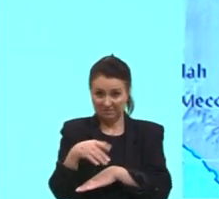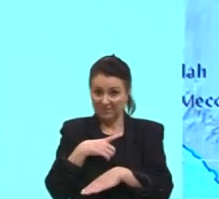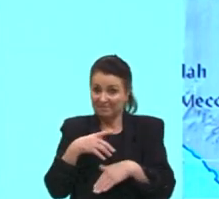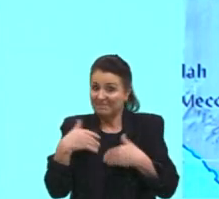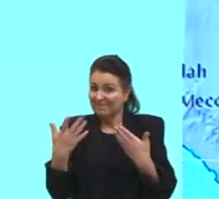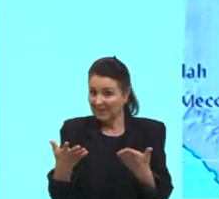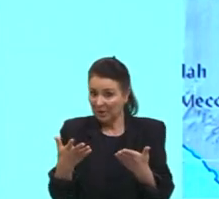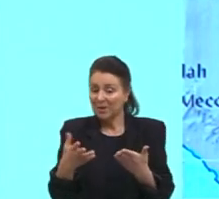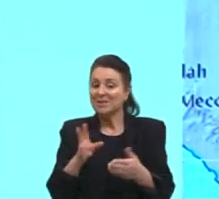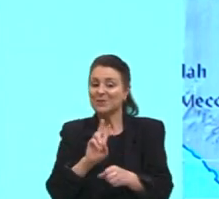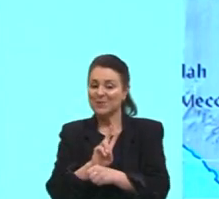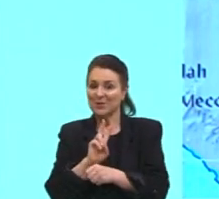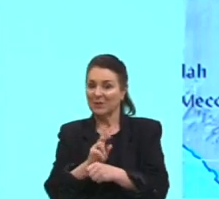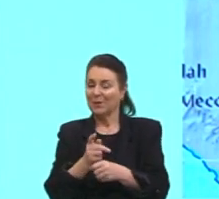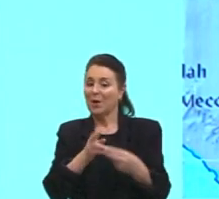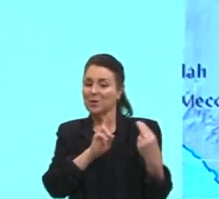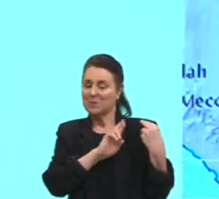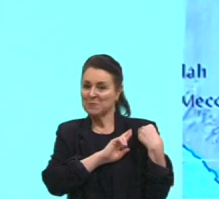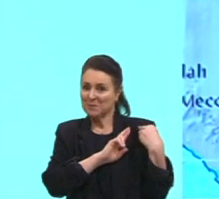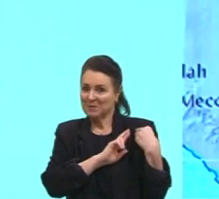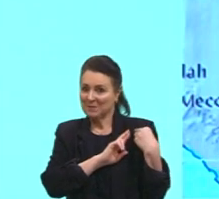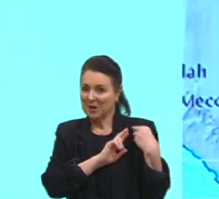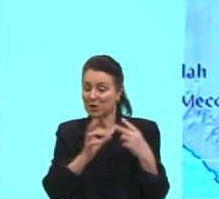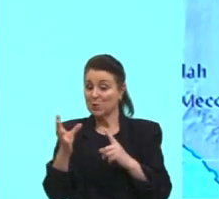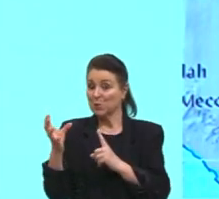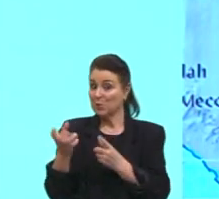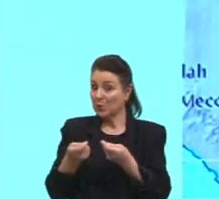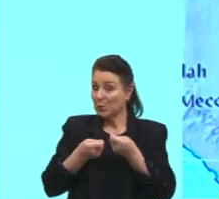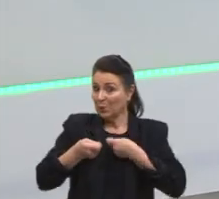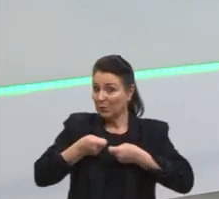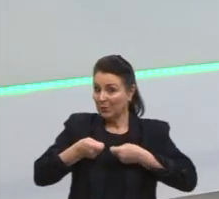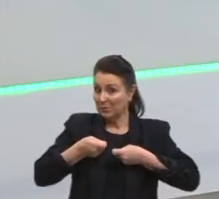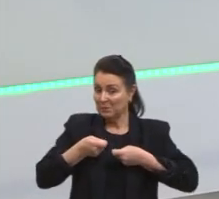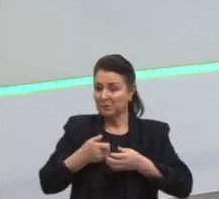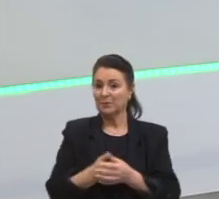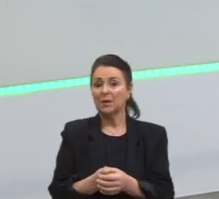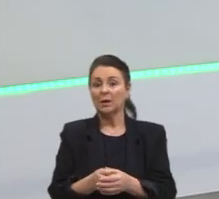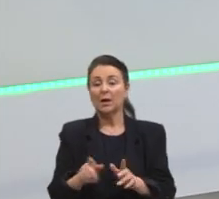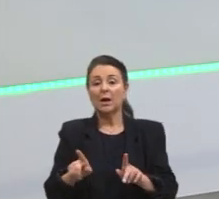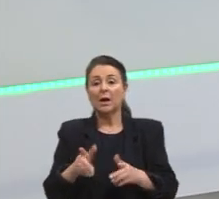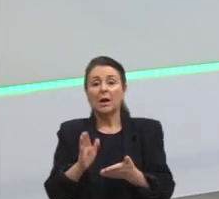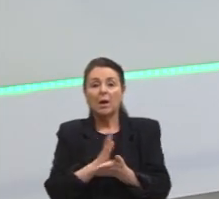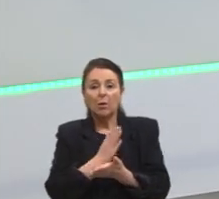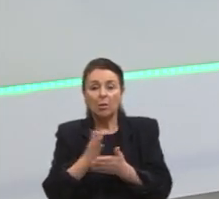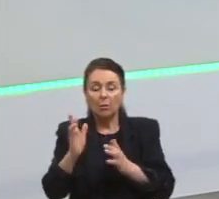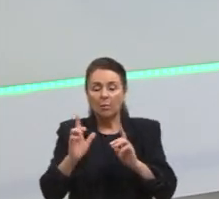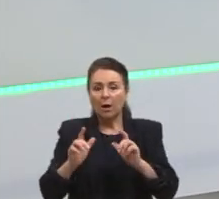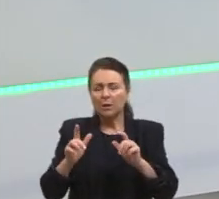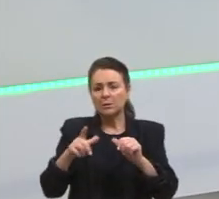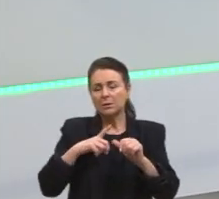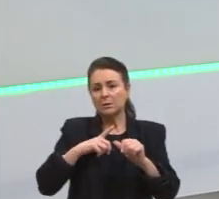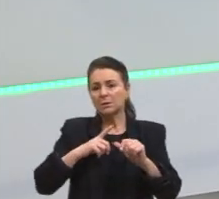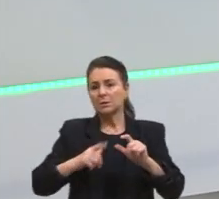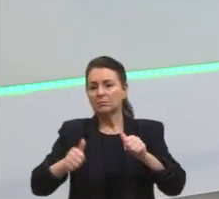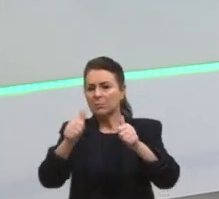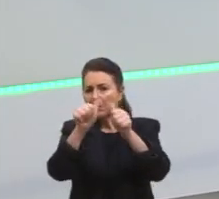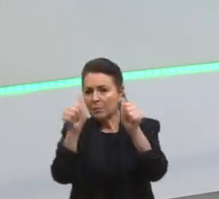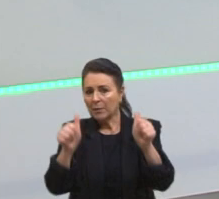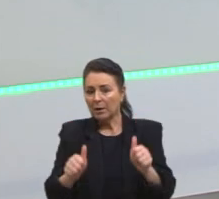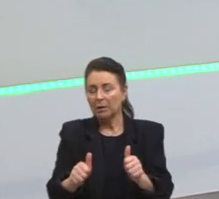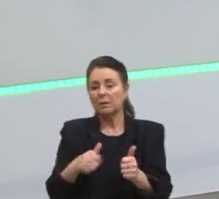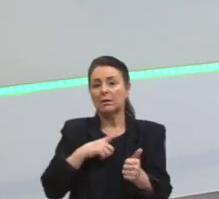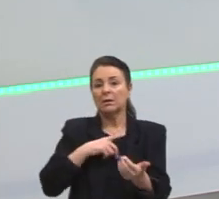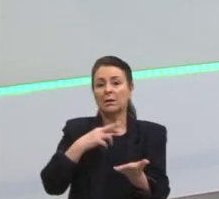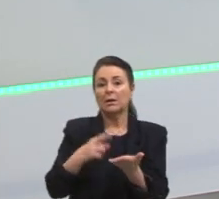na manga aí relacionado a isso tá gurizada algumas algumas imagens né uma da Veja né da Revista